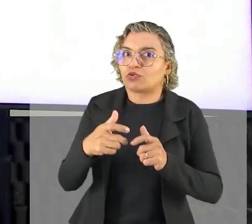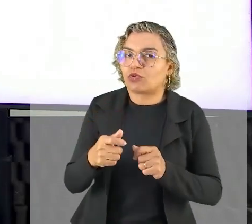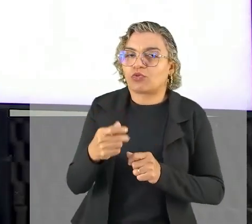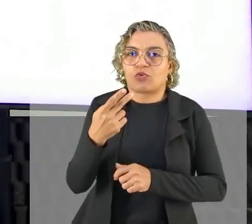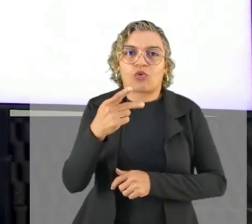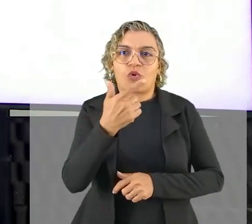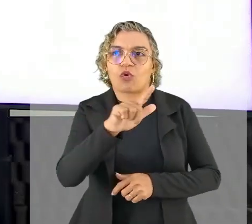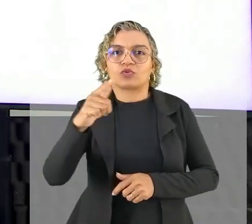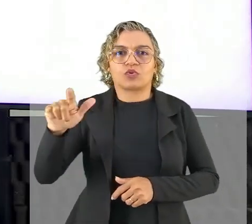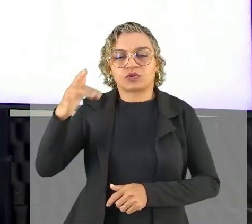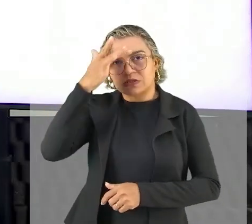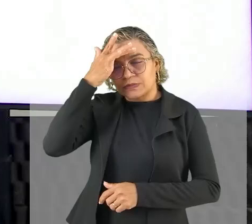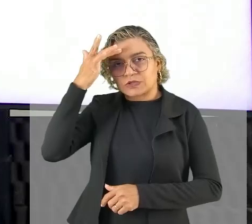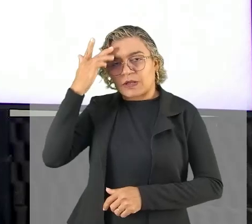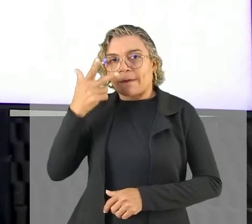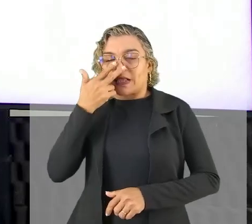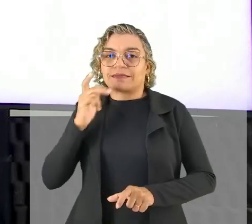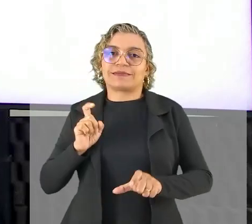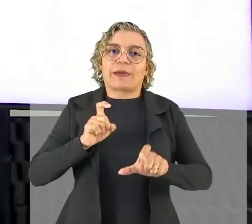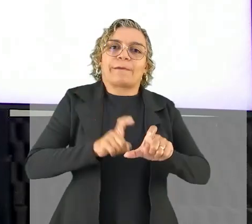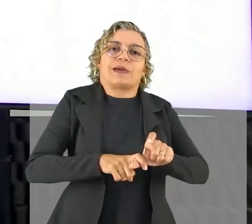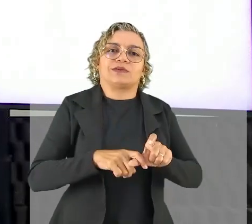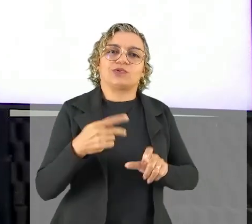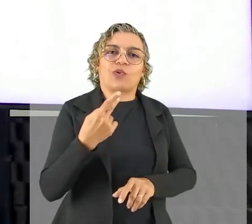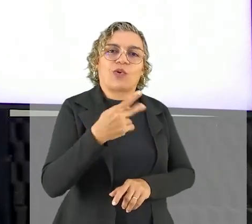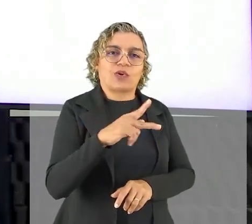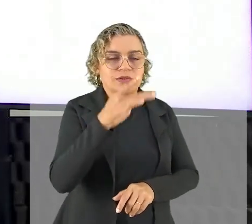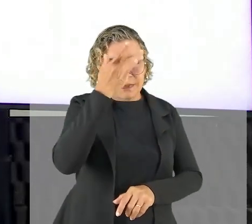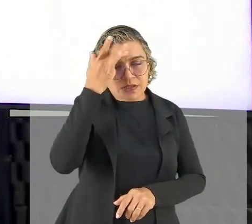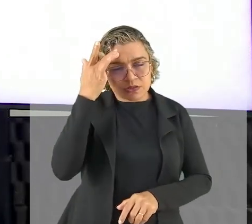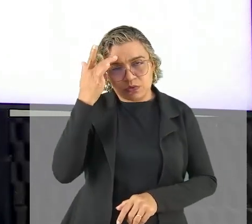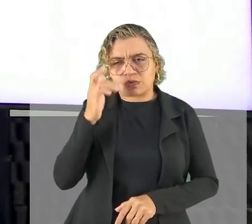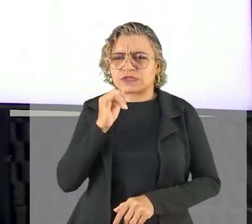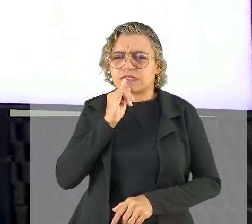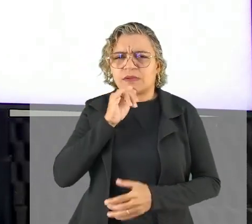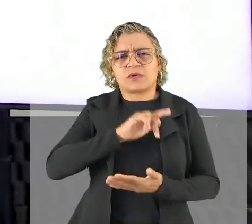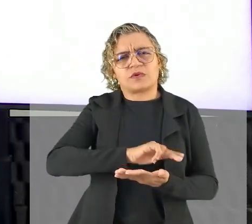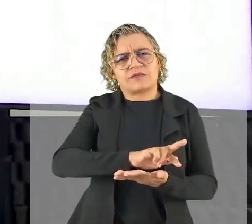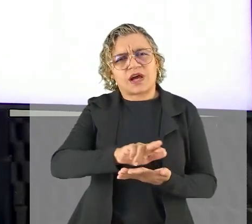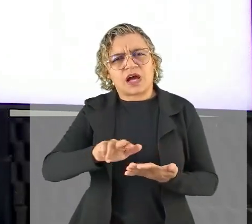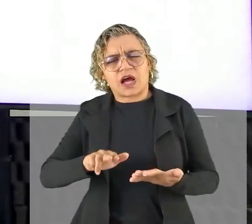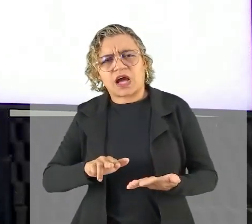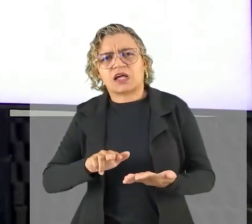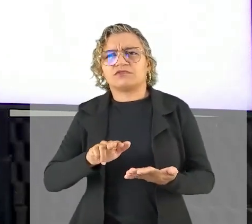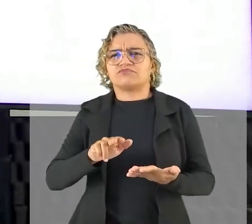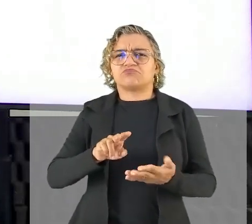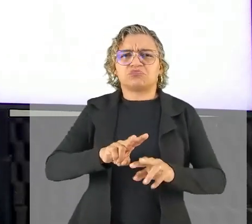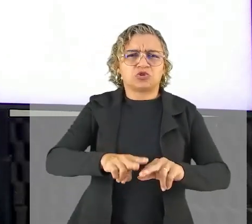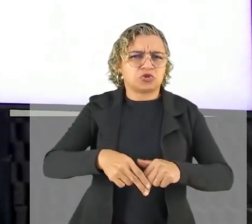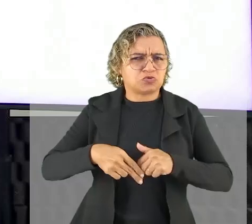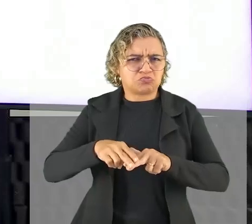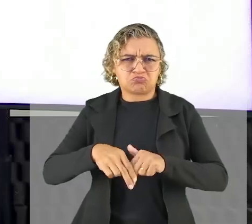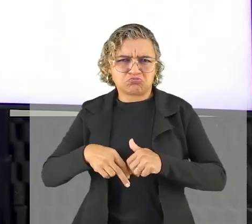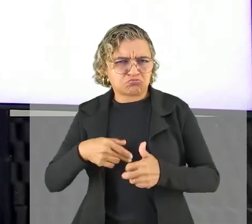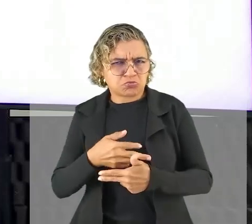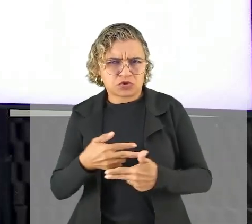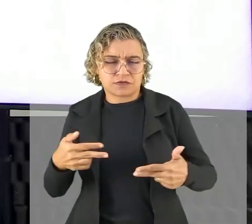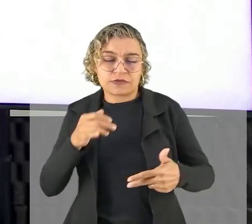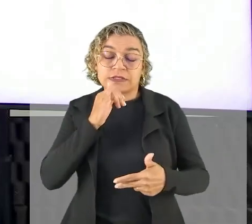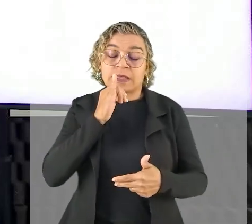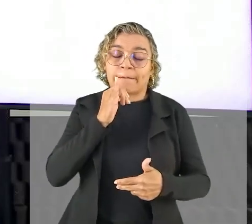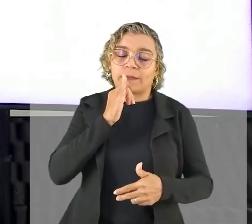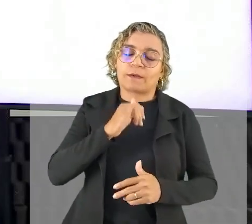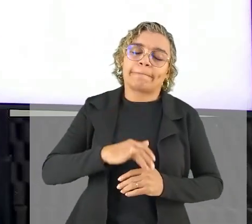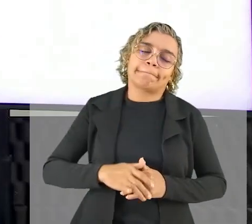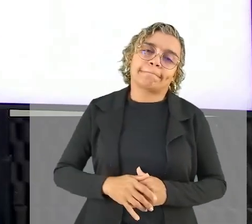de outro, né? Isso diz respeito a vários aspectos, seja por